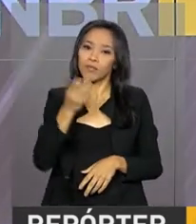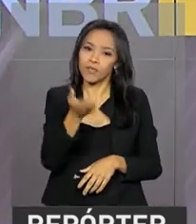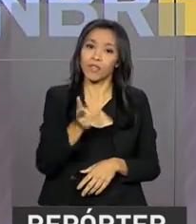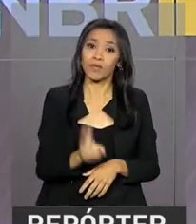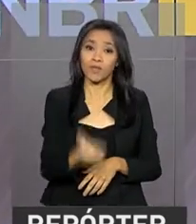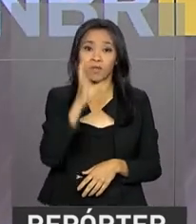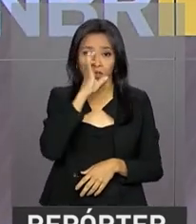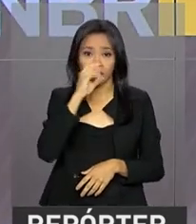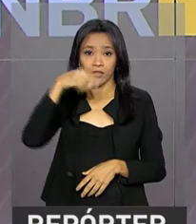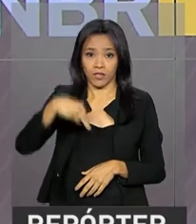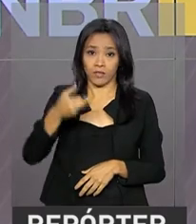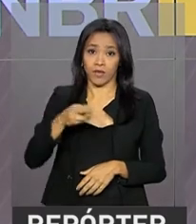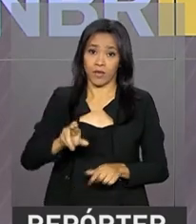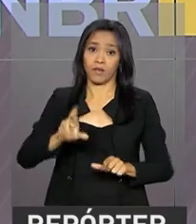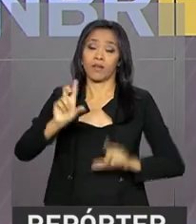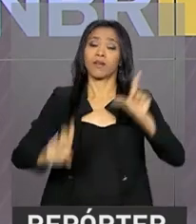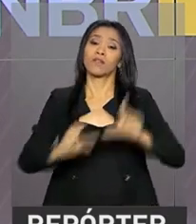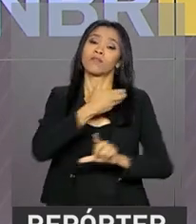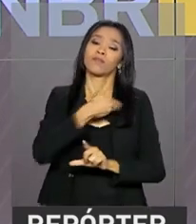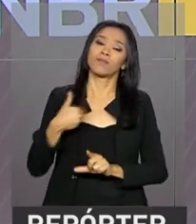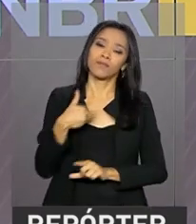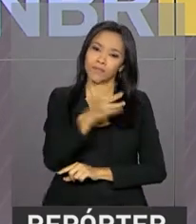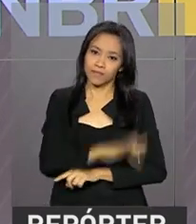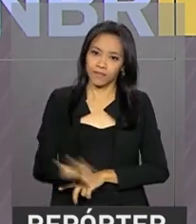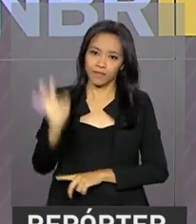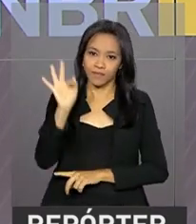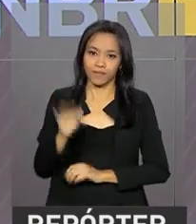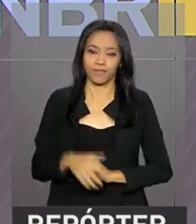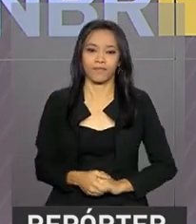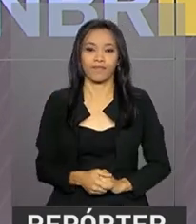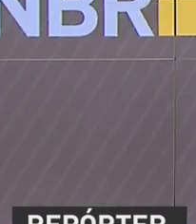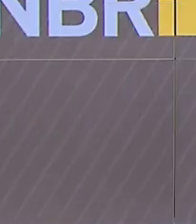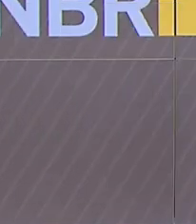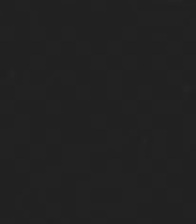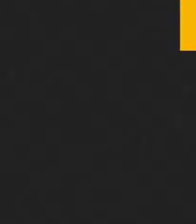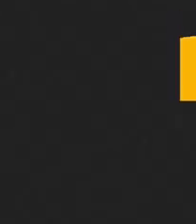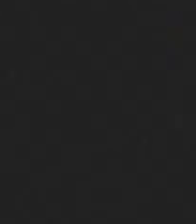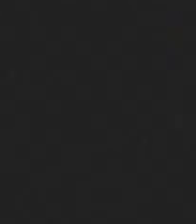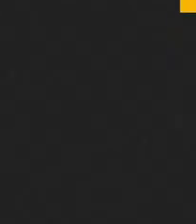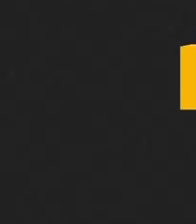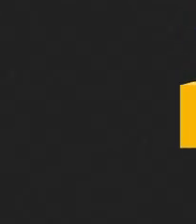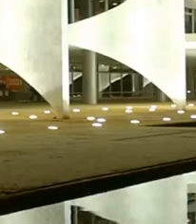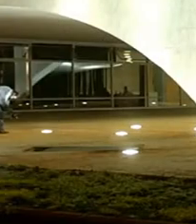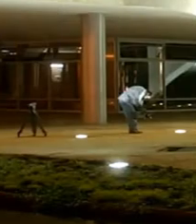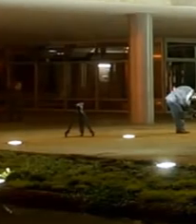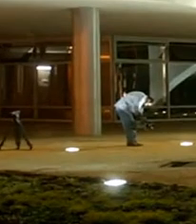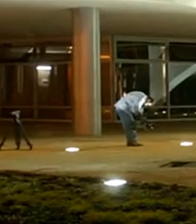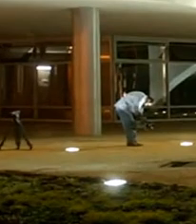continue com a gente aqui na TV NBR, a TV do Governo Federal.